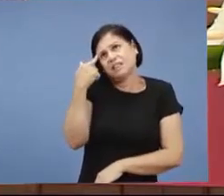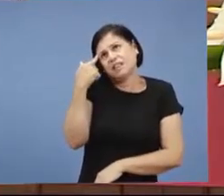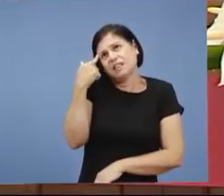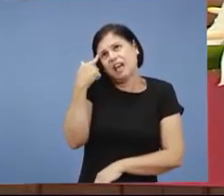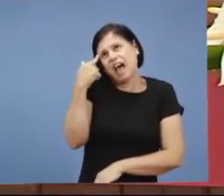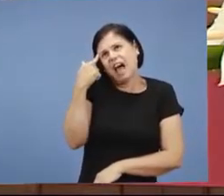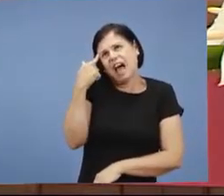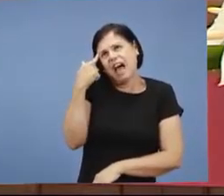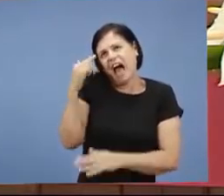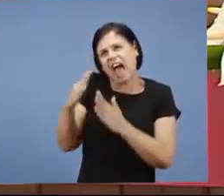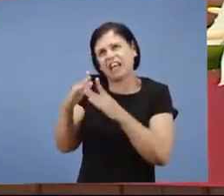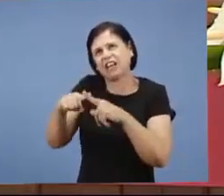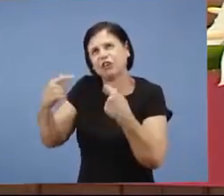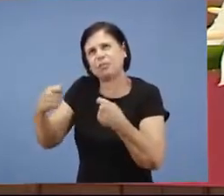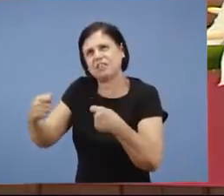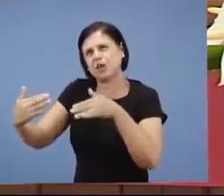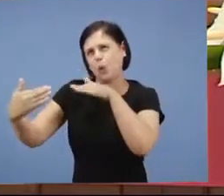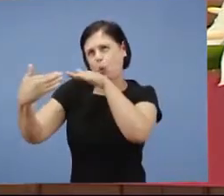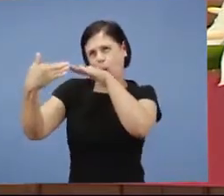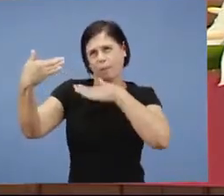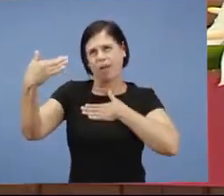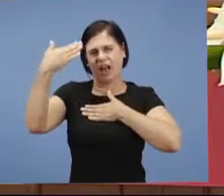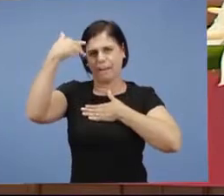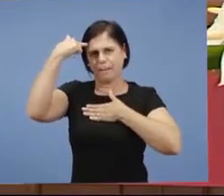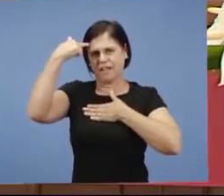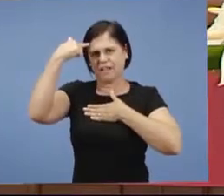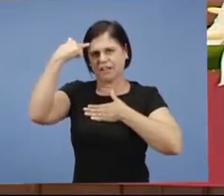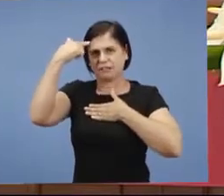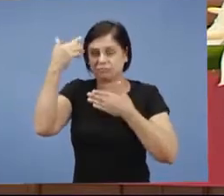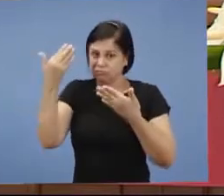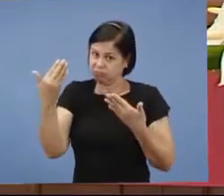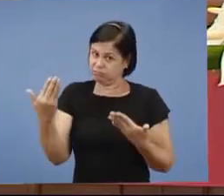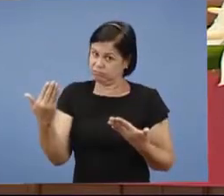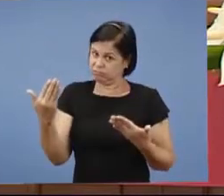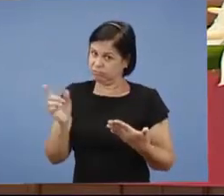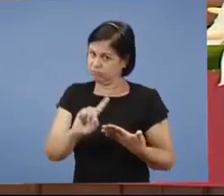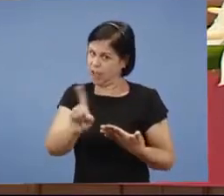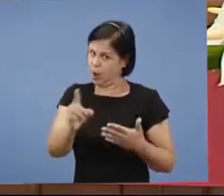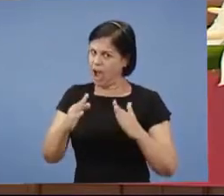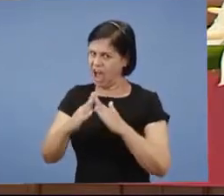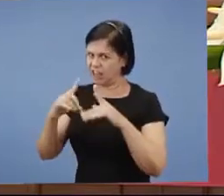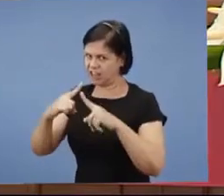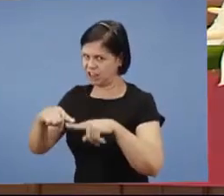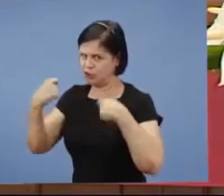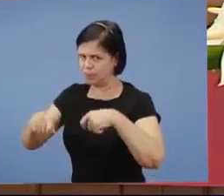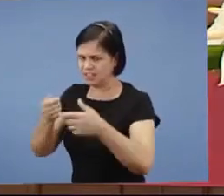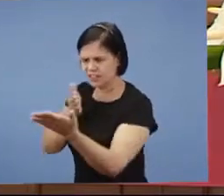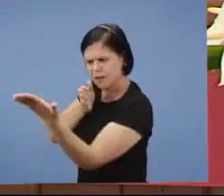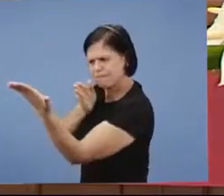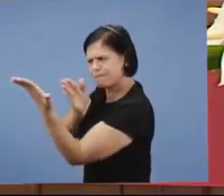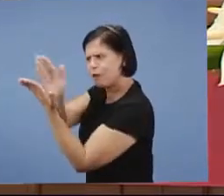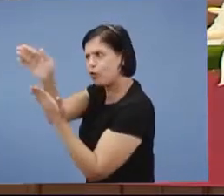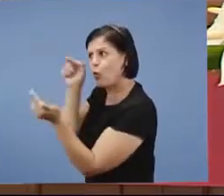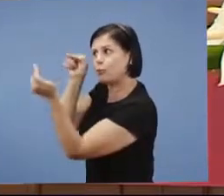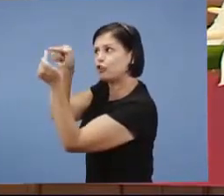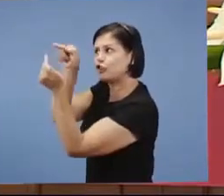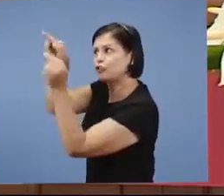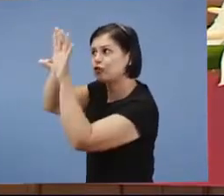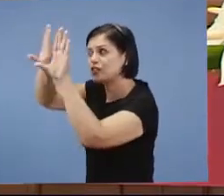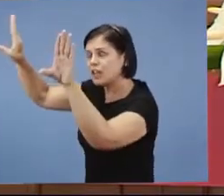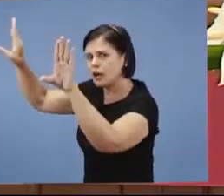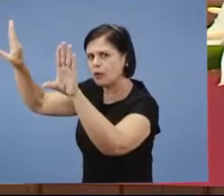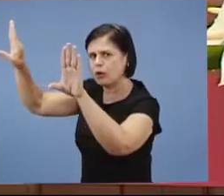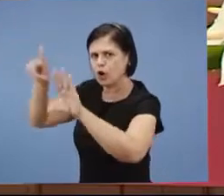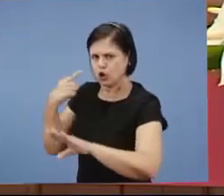igreja tem que saber. E não é, porque a igreja tem que ter o seu rumo. Cada um que está ouvindo o que está sendo